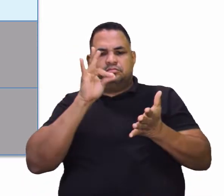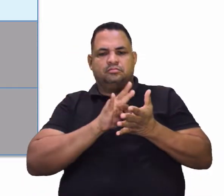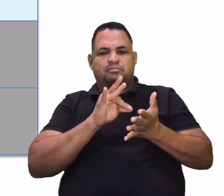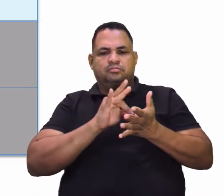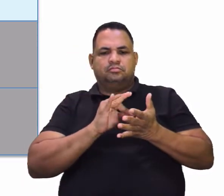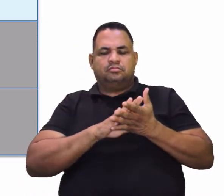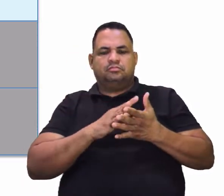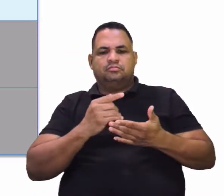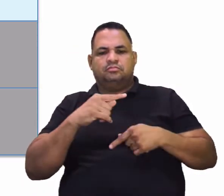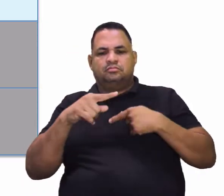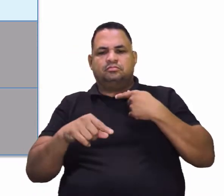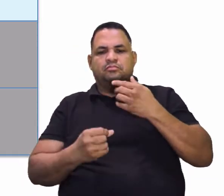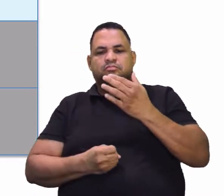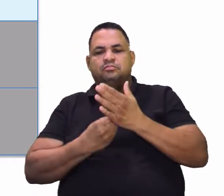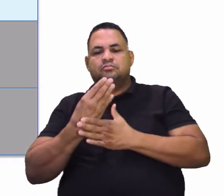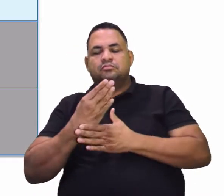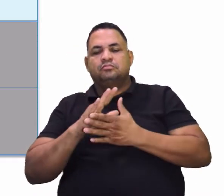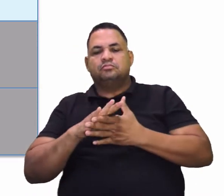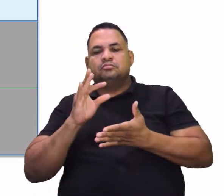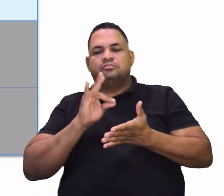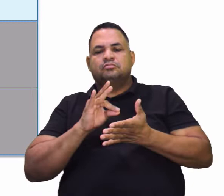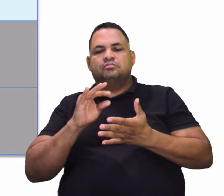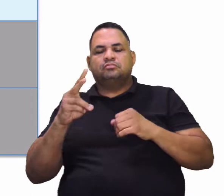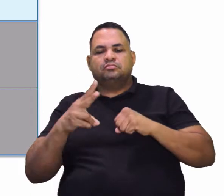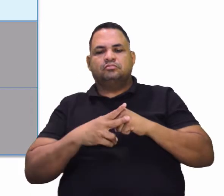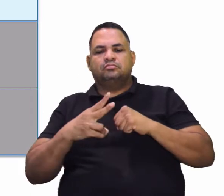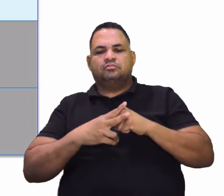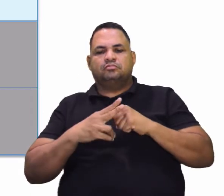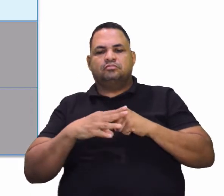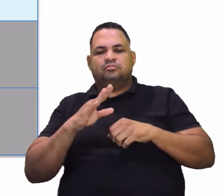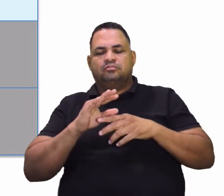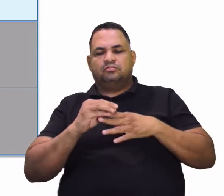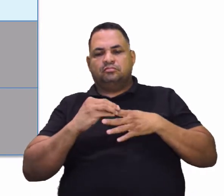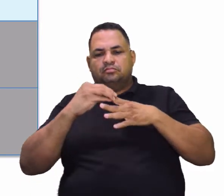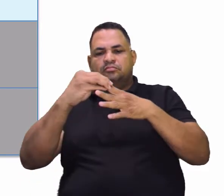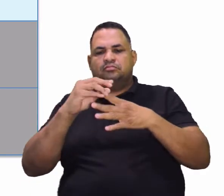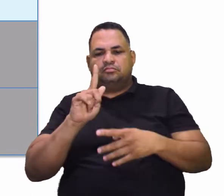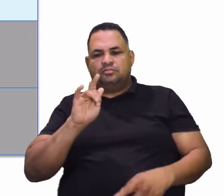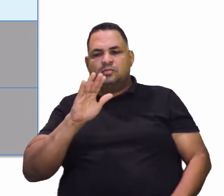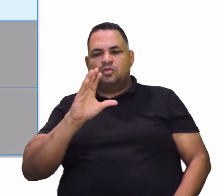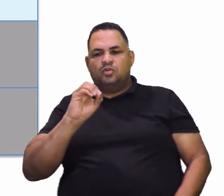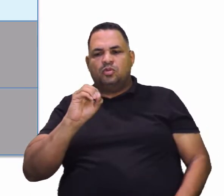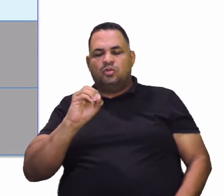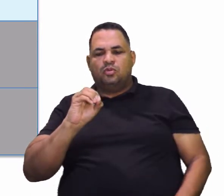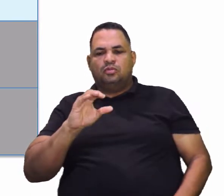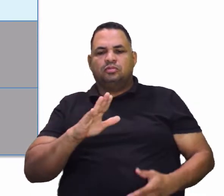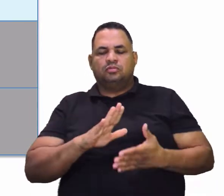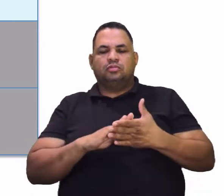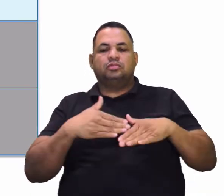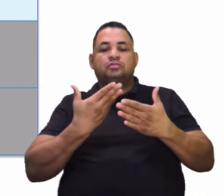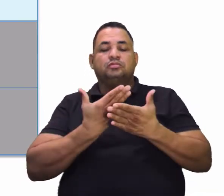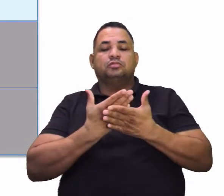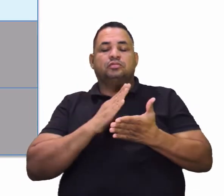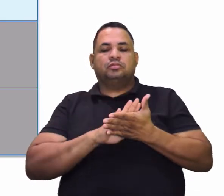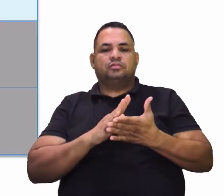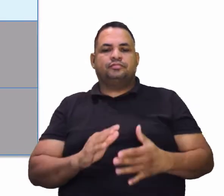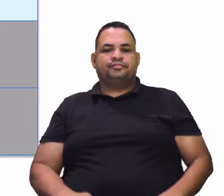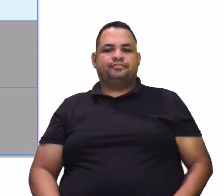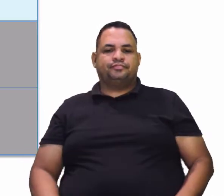verbo principal, que aqui no meu exemplo está o go. Presta bem atenção, na hora de traduzir vai ser